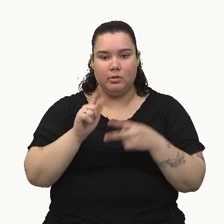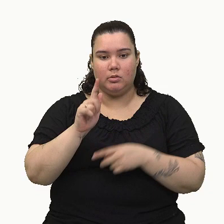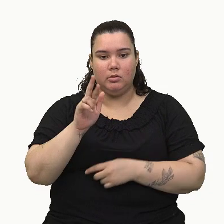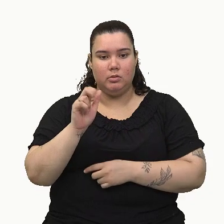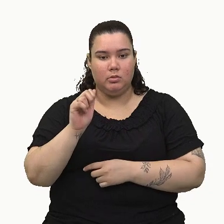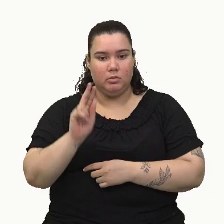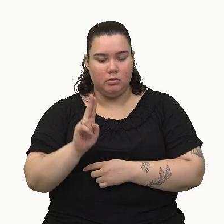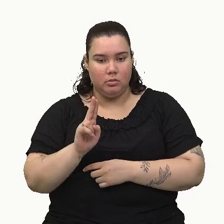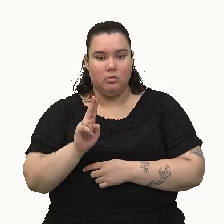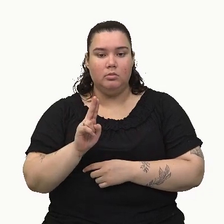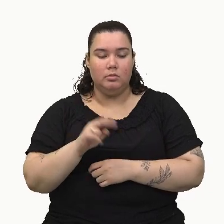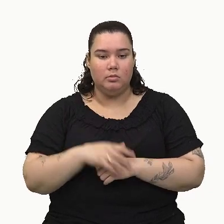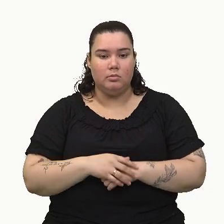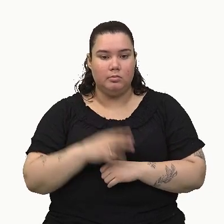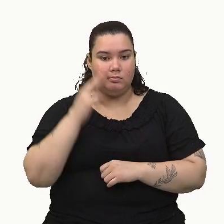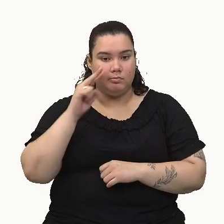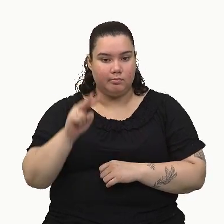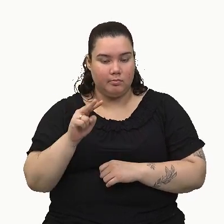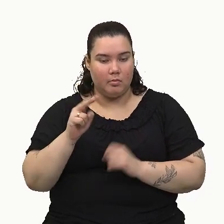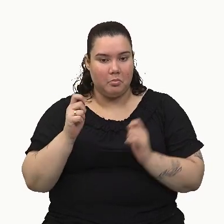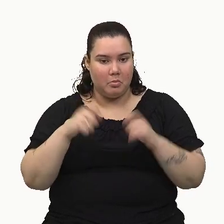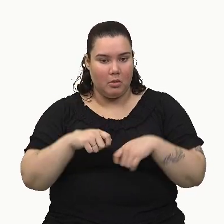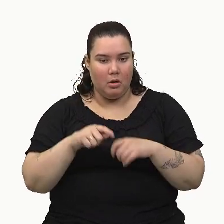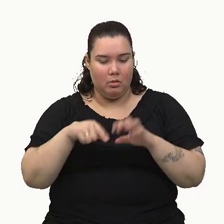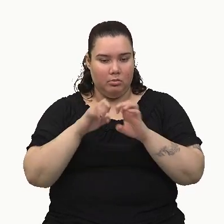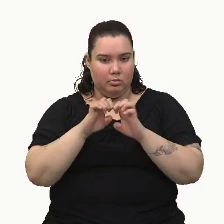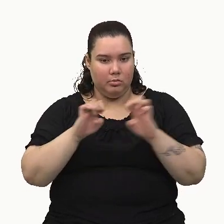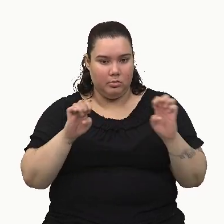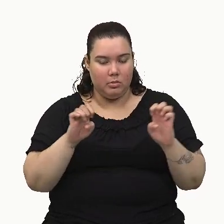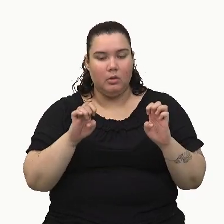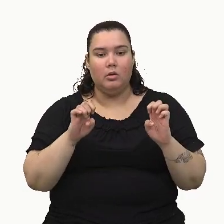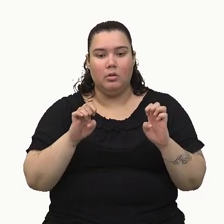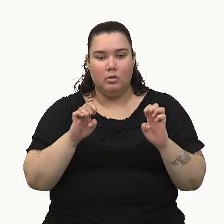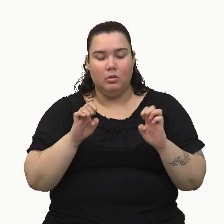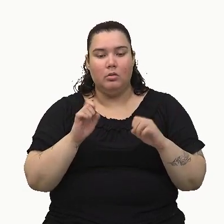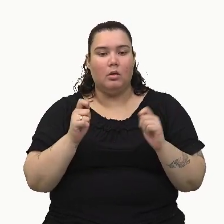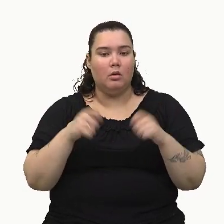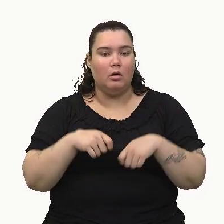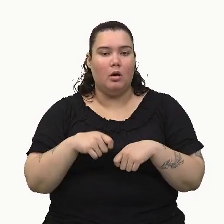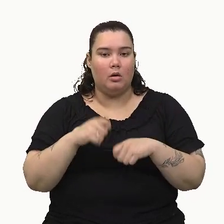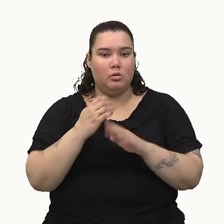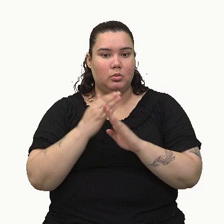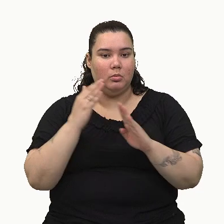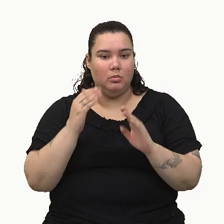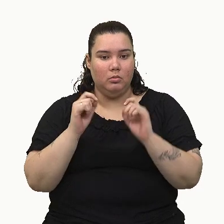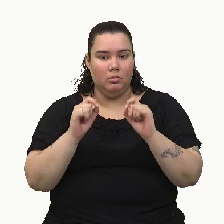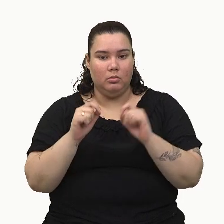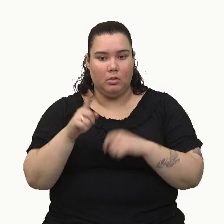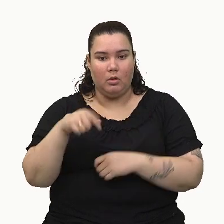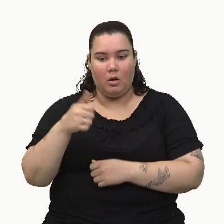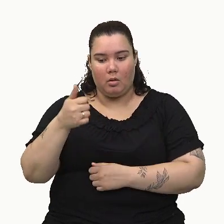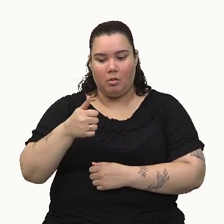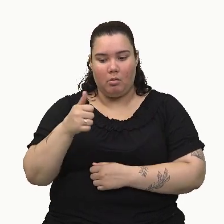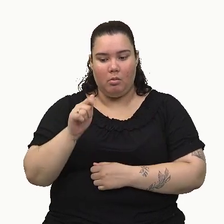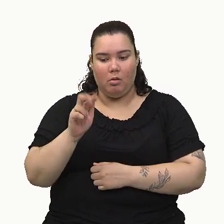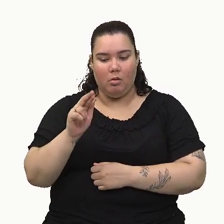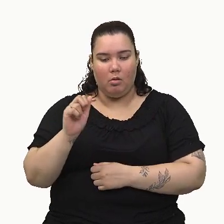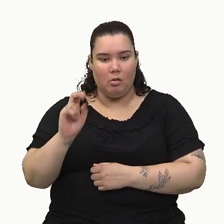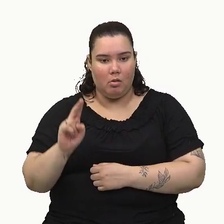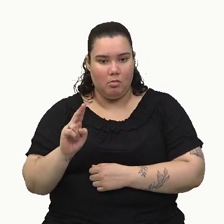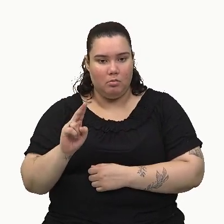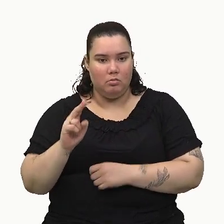Você pode olhar para essa função do jeito que ela está escrita e me dizer que essa função é do primeiro grau. Por